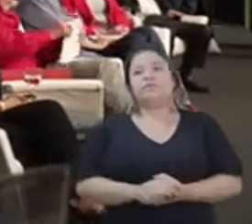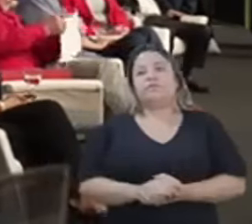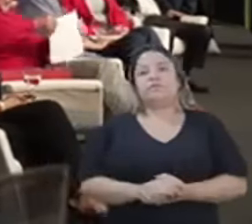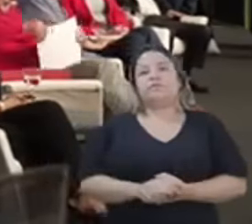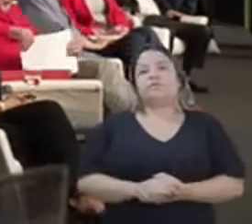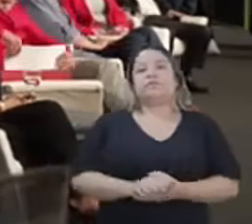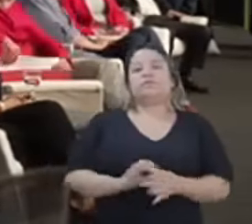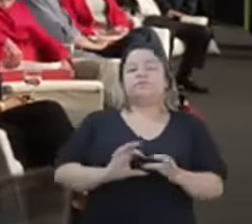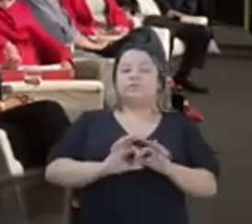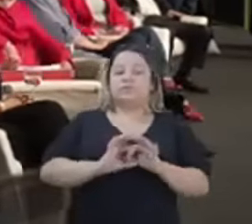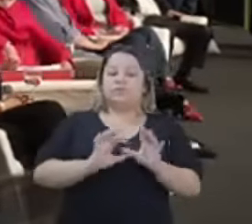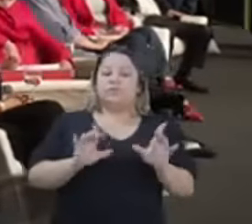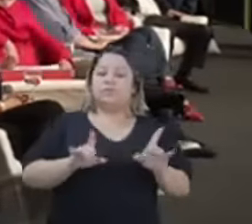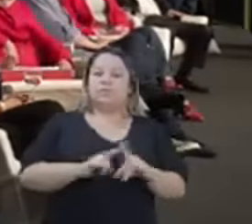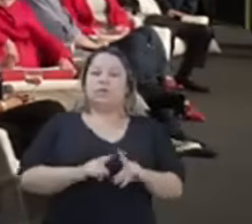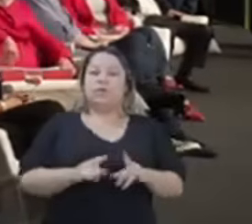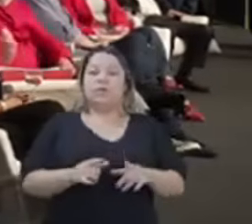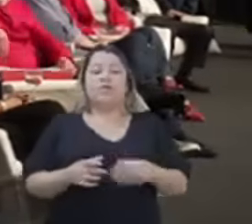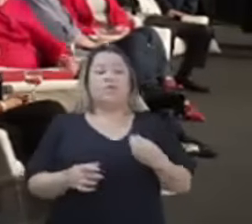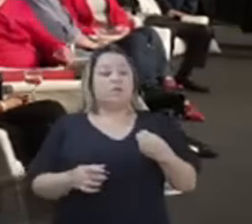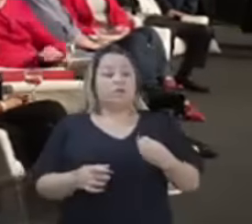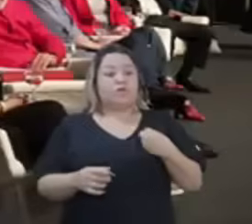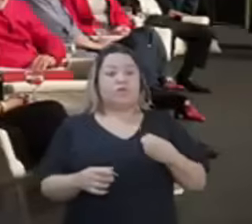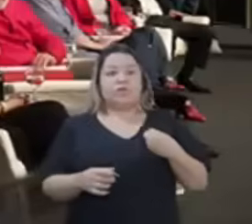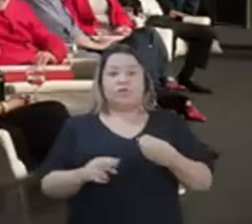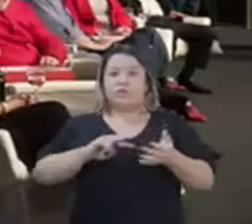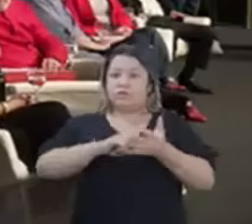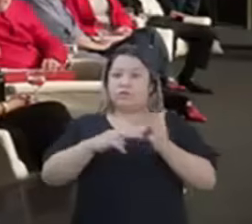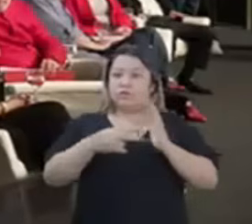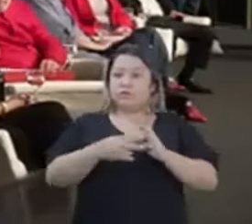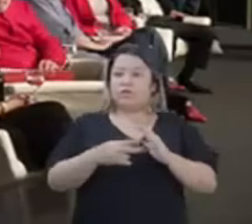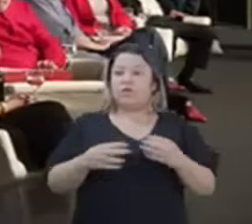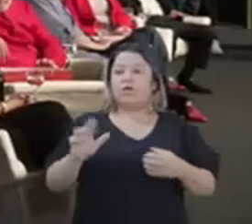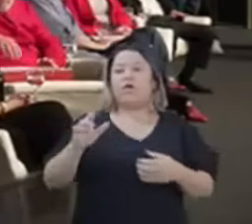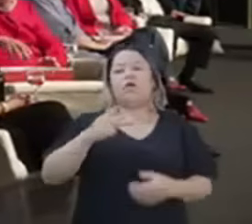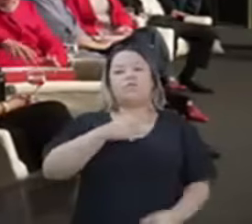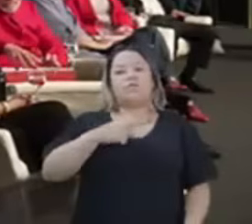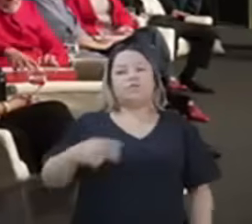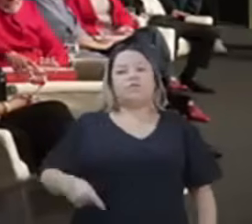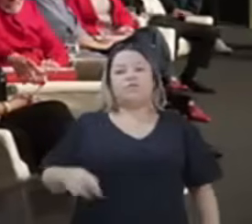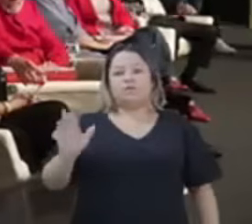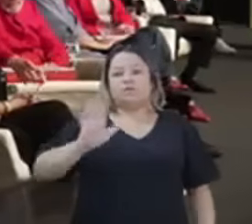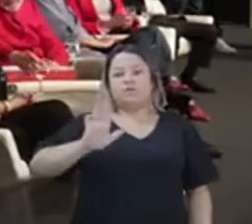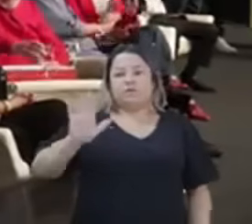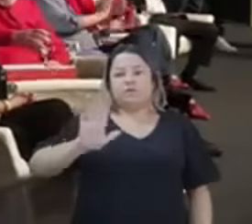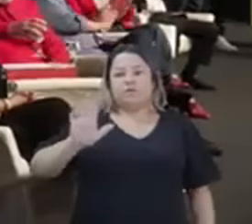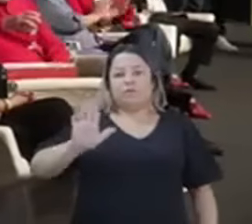uma deferência, que é o motivo de eu estar aqui, que é o presidente Lula.